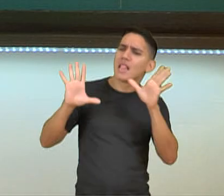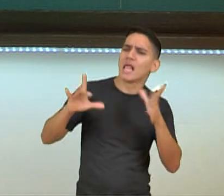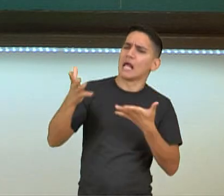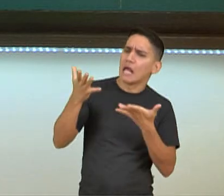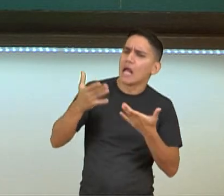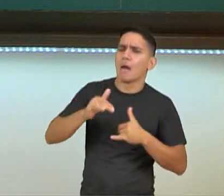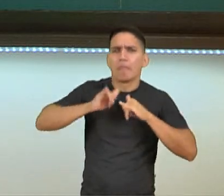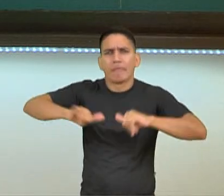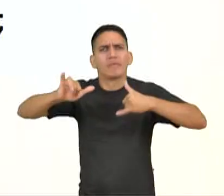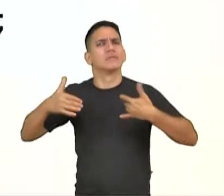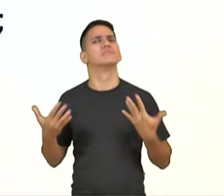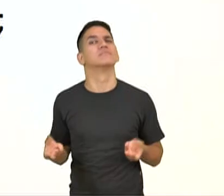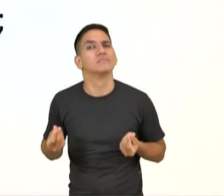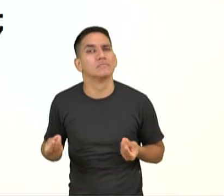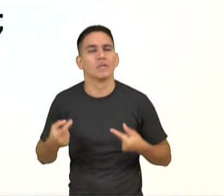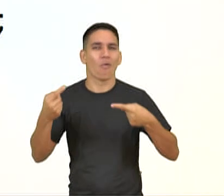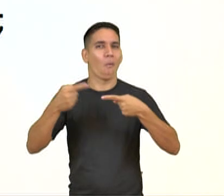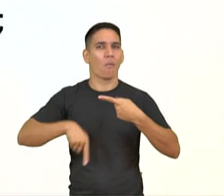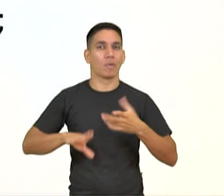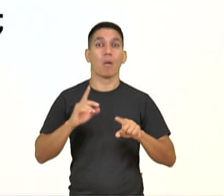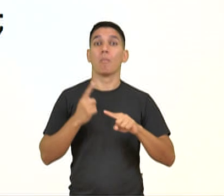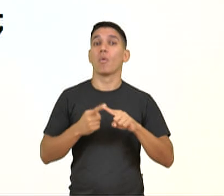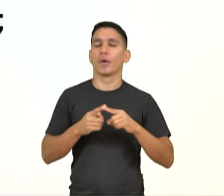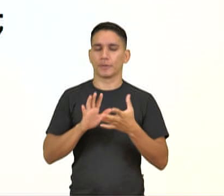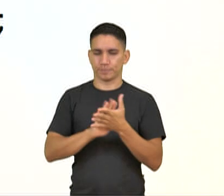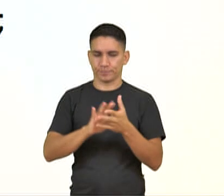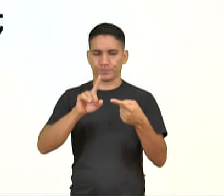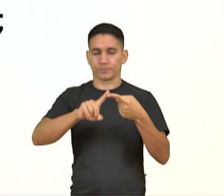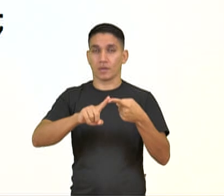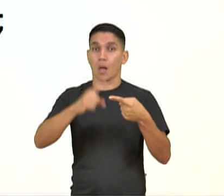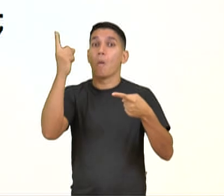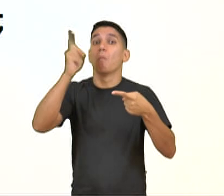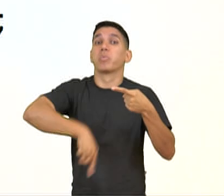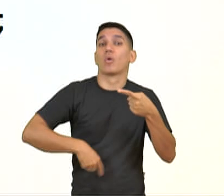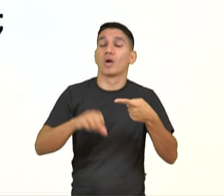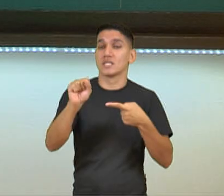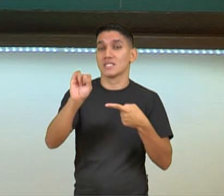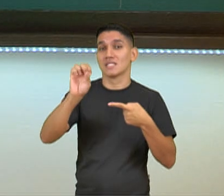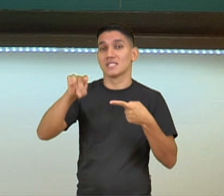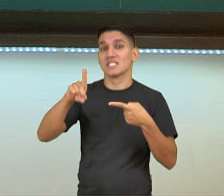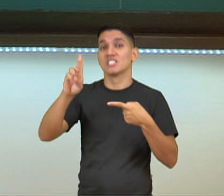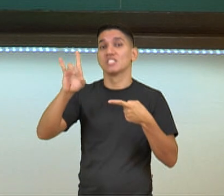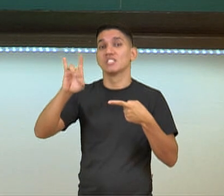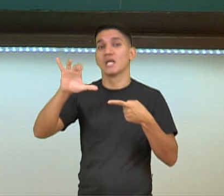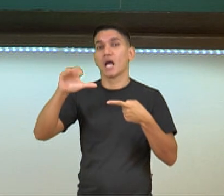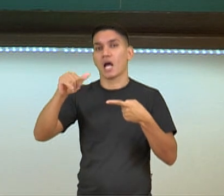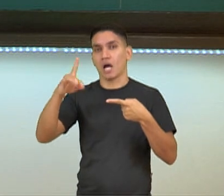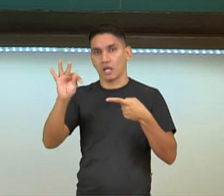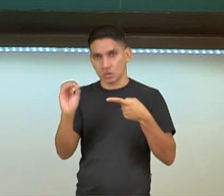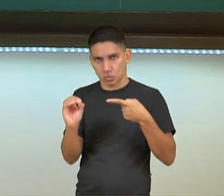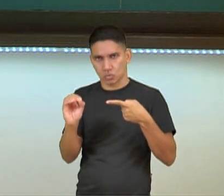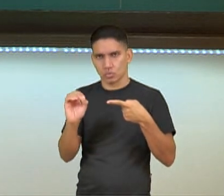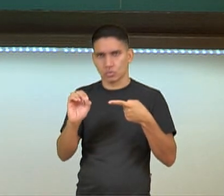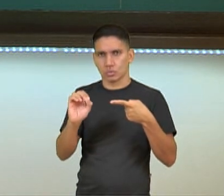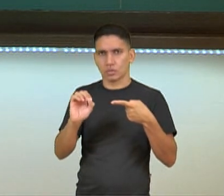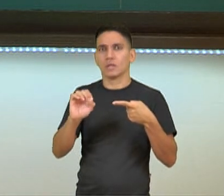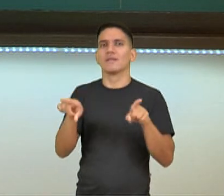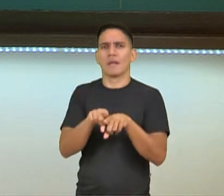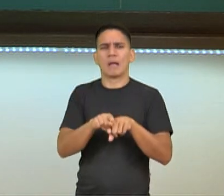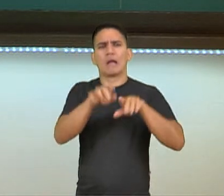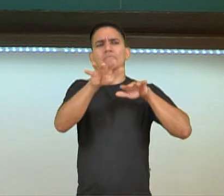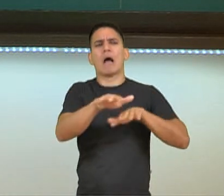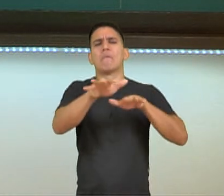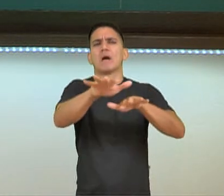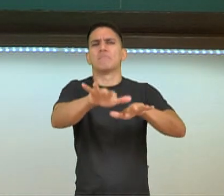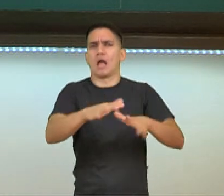tanto pregava, porque ele vai proibir os sindicatos e as greves, ou seja, os trabalhadores não